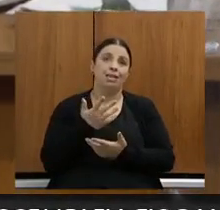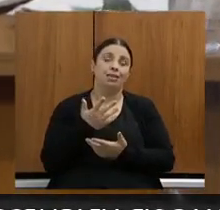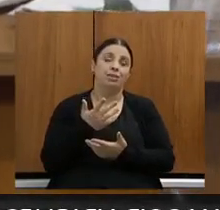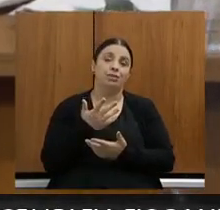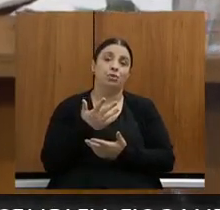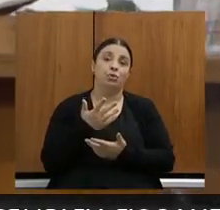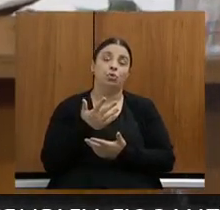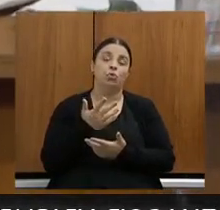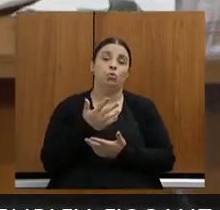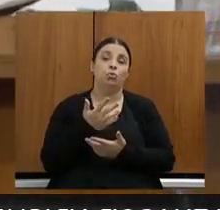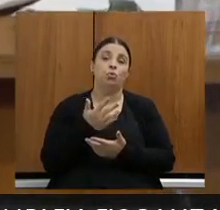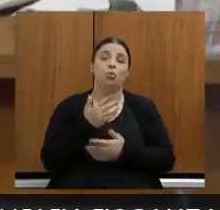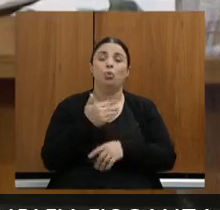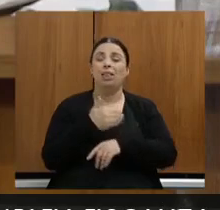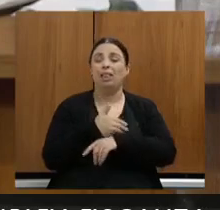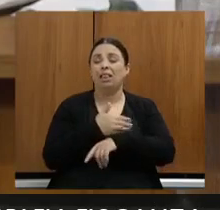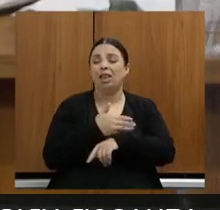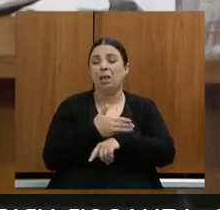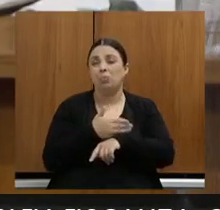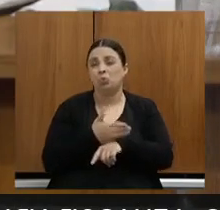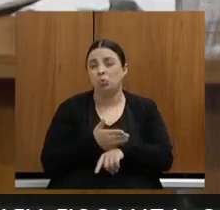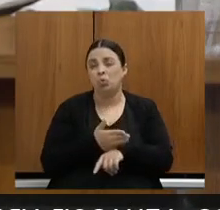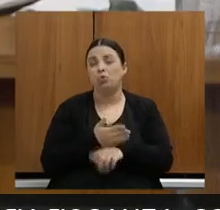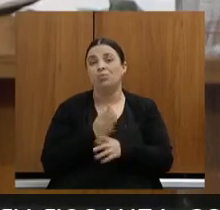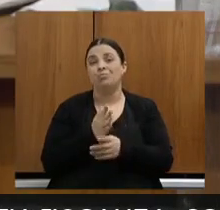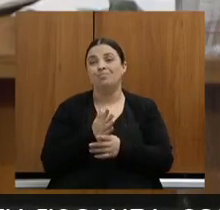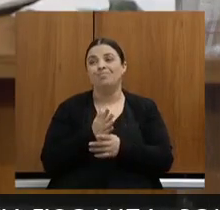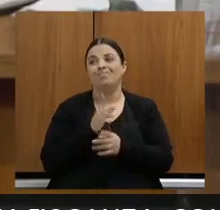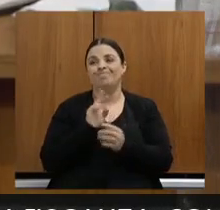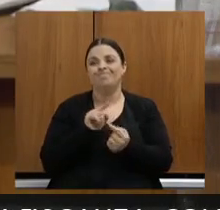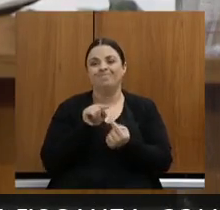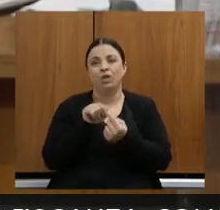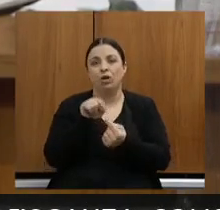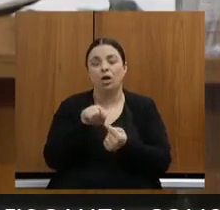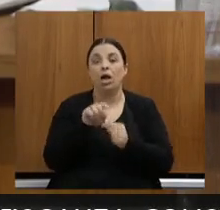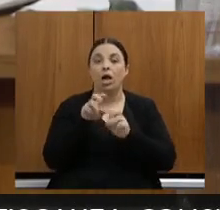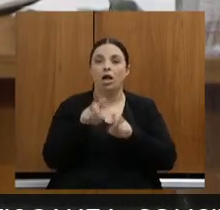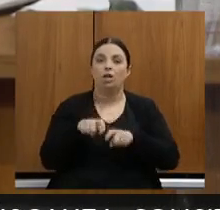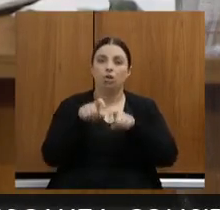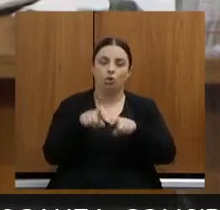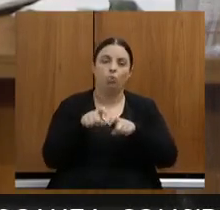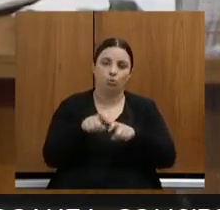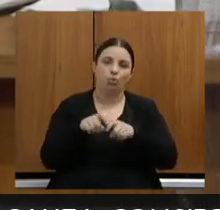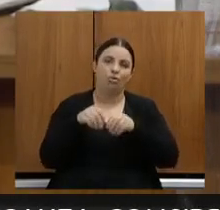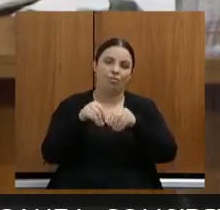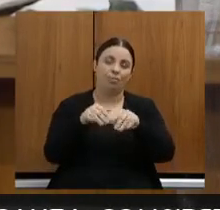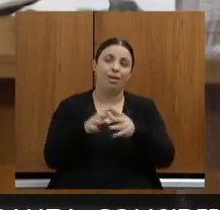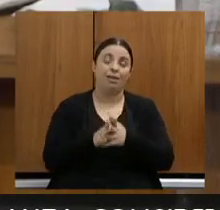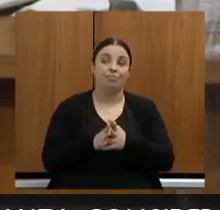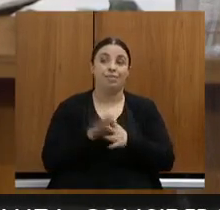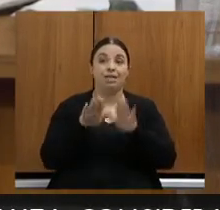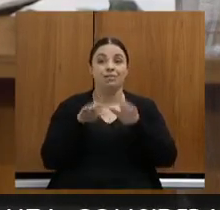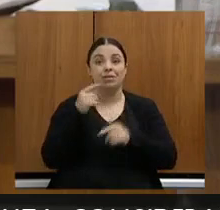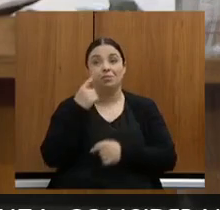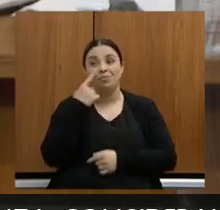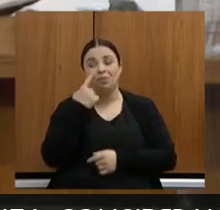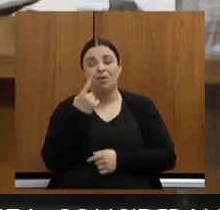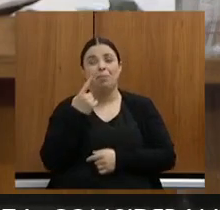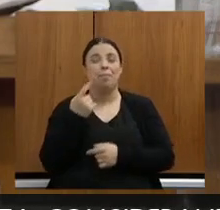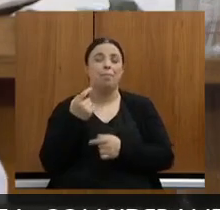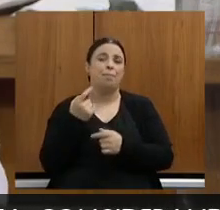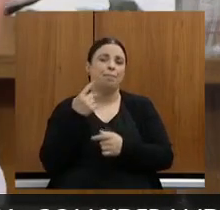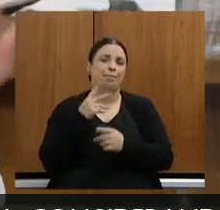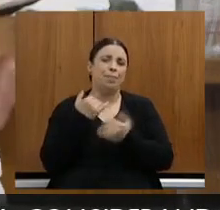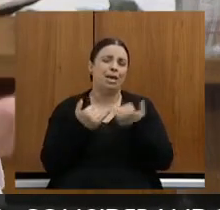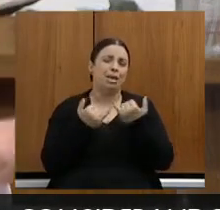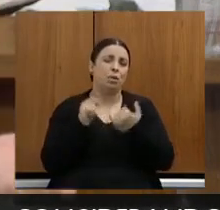cento do tempo dela com agricultura familiar dá uma parte do que parece pouco do ensinamento da secretaria mas no orçamento